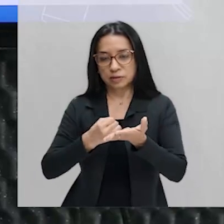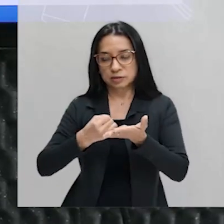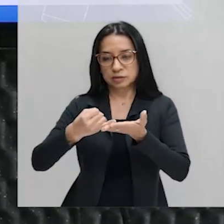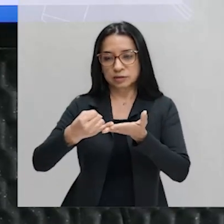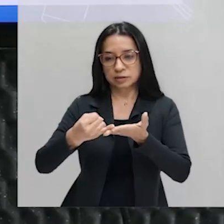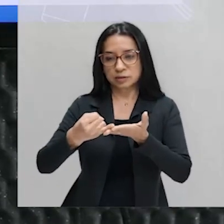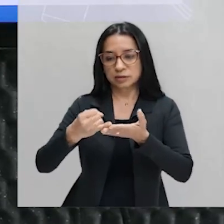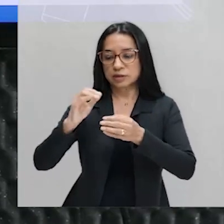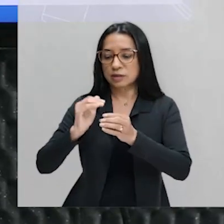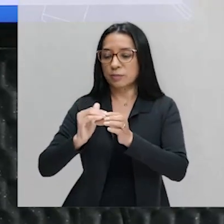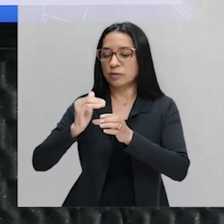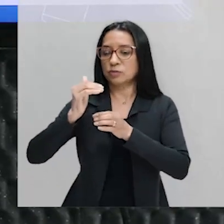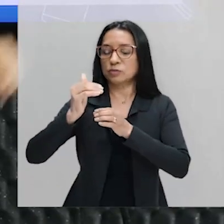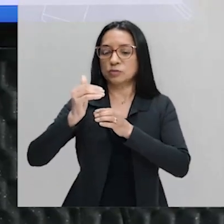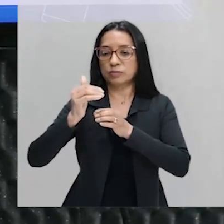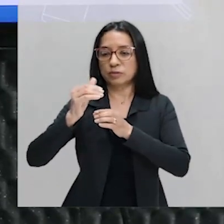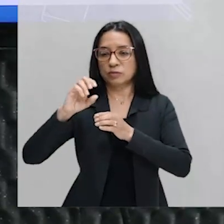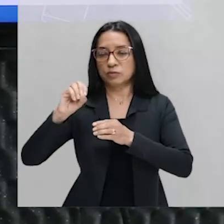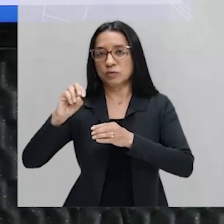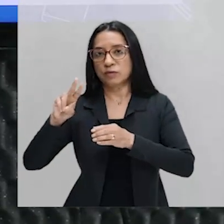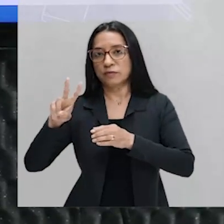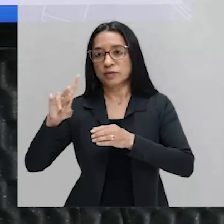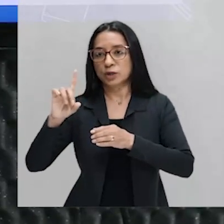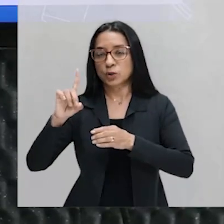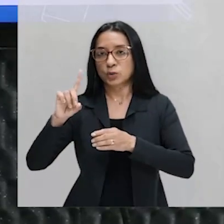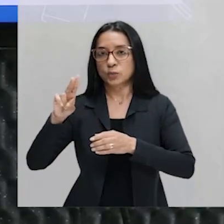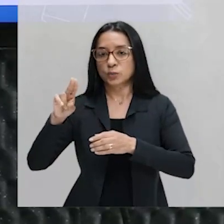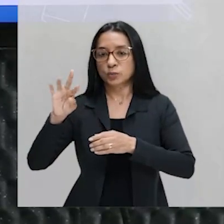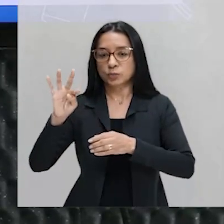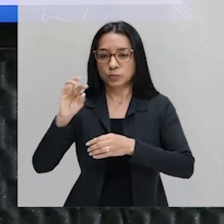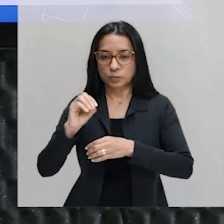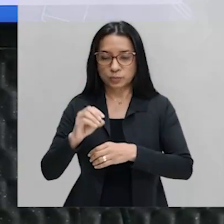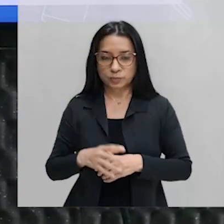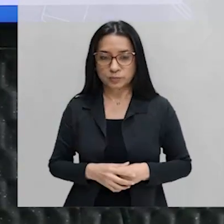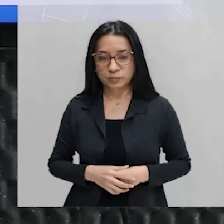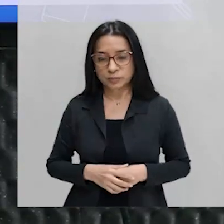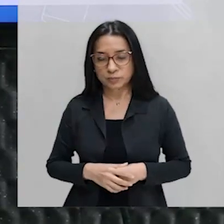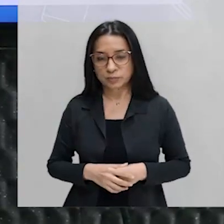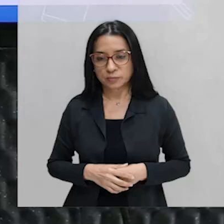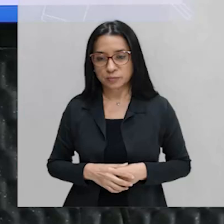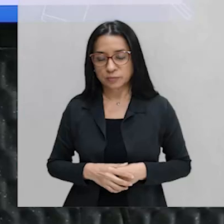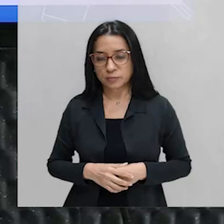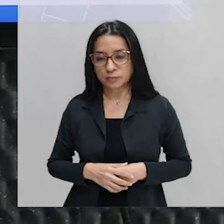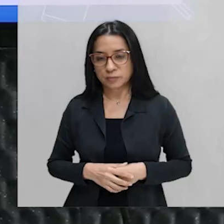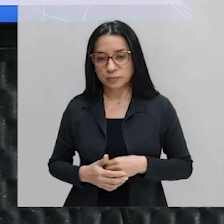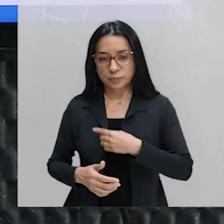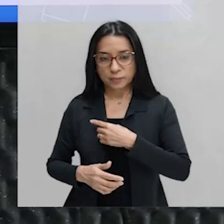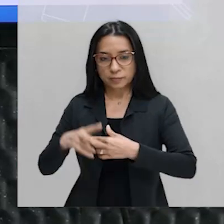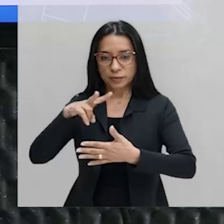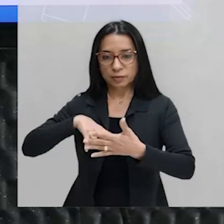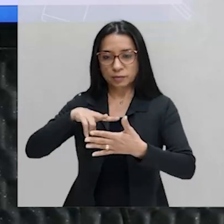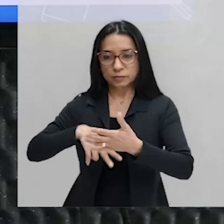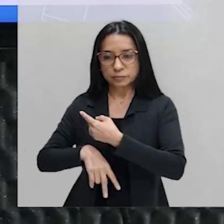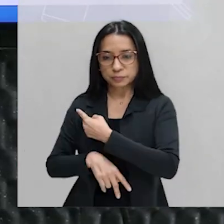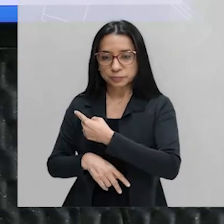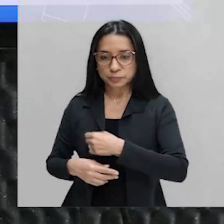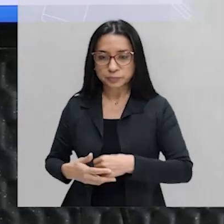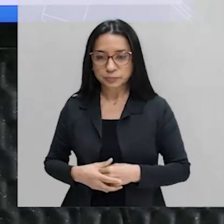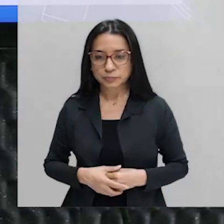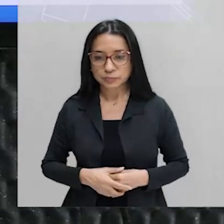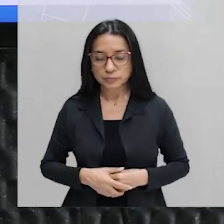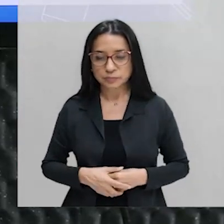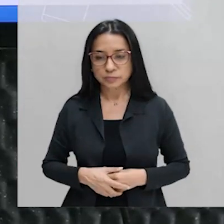na parte superior do ovíduto, beleza? À medida que o ovo percorre o ovíduto, a segmentação ela